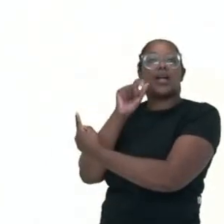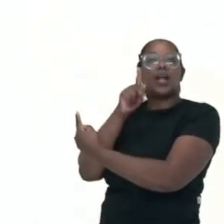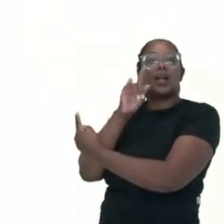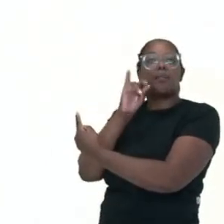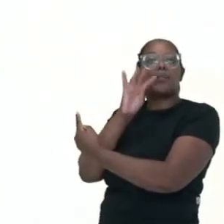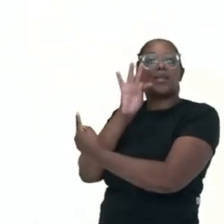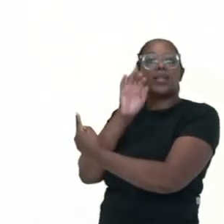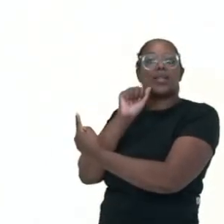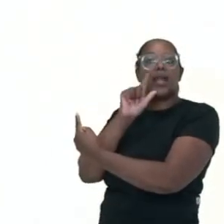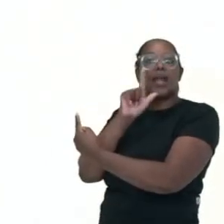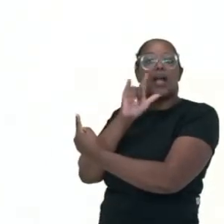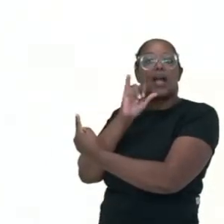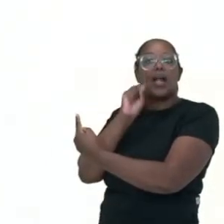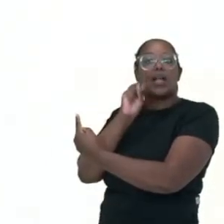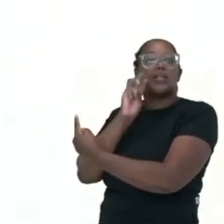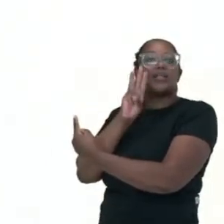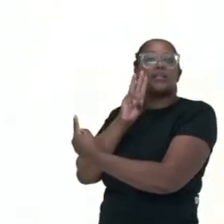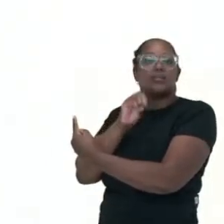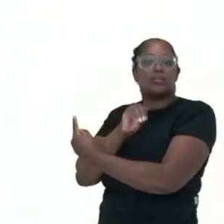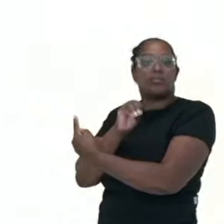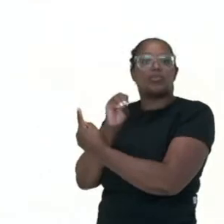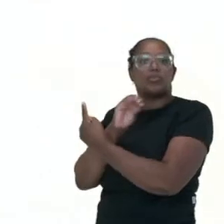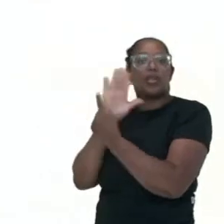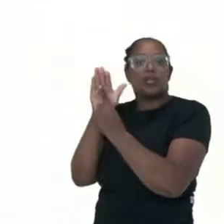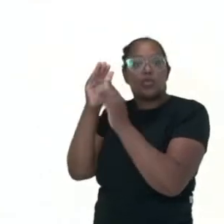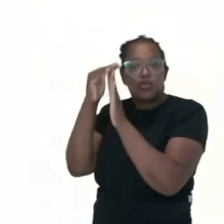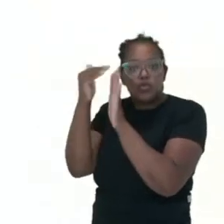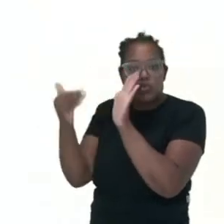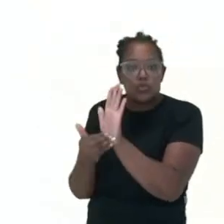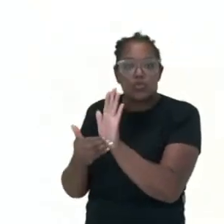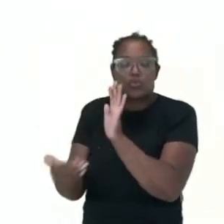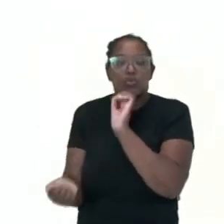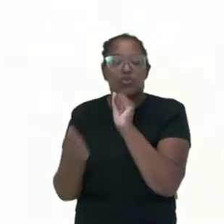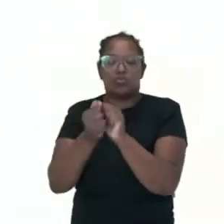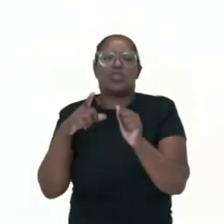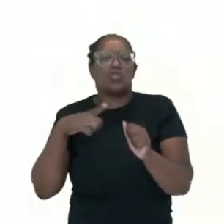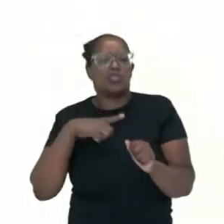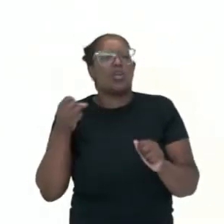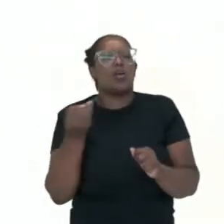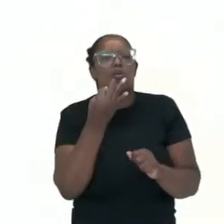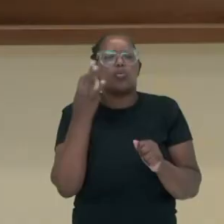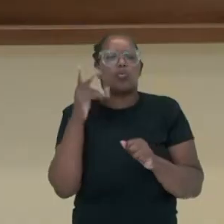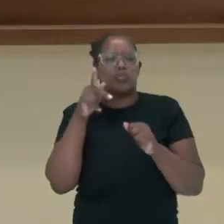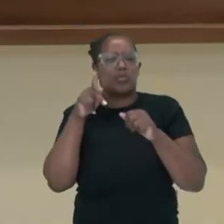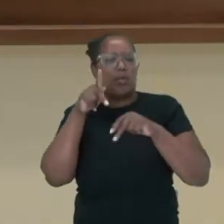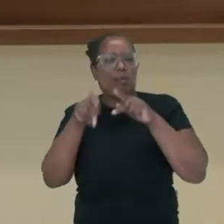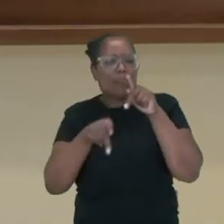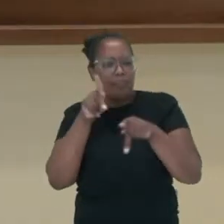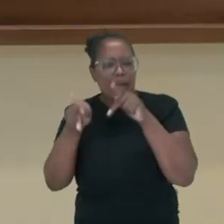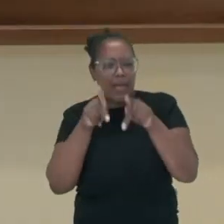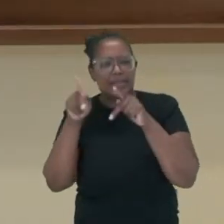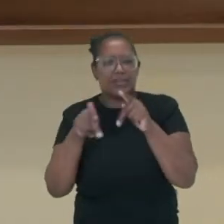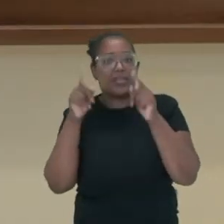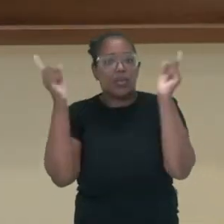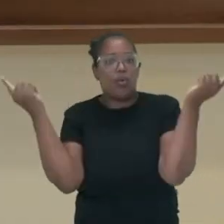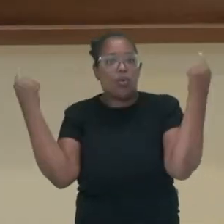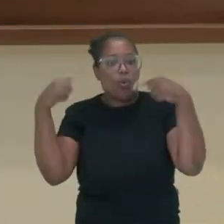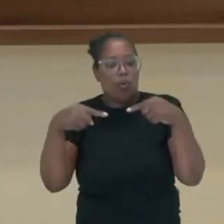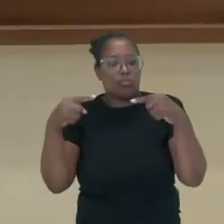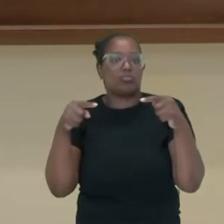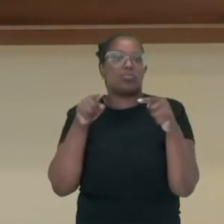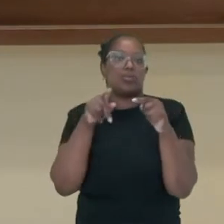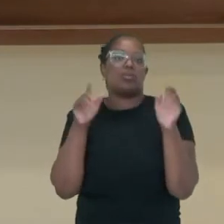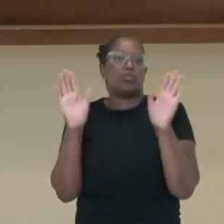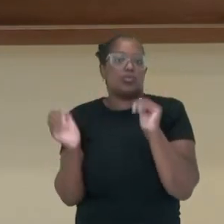essa transformação, onde nós temos alguns países defendendo, então, o socialismo e outros países defendendo a